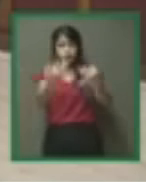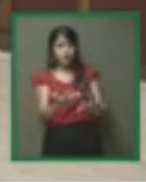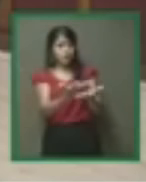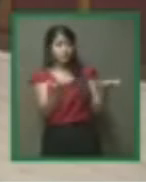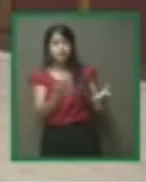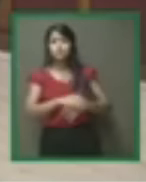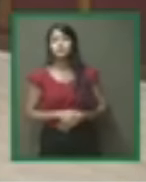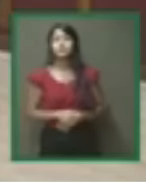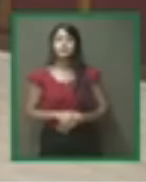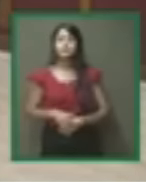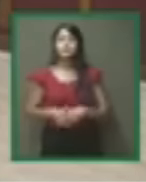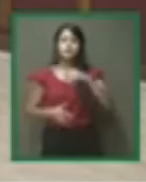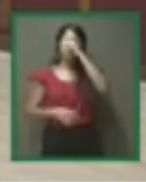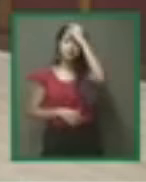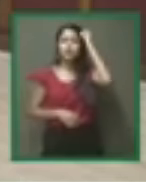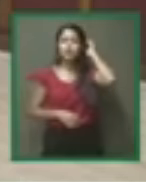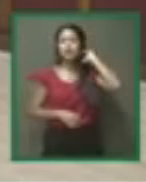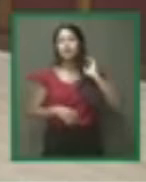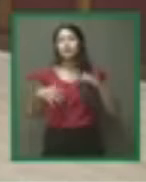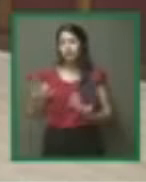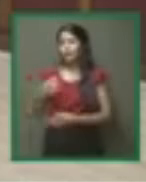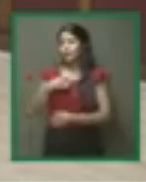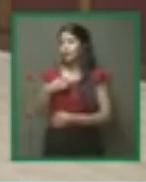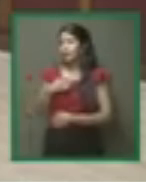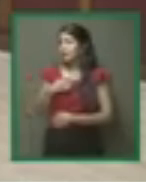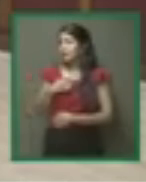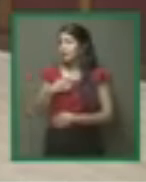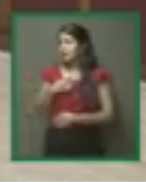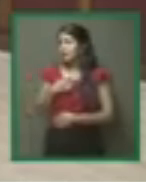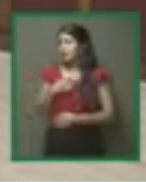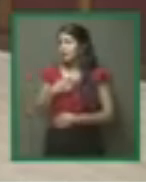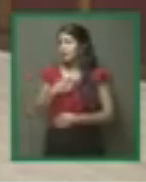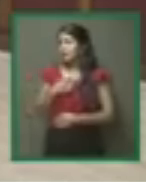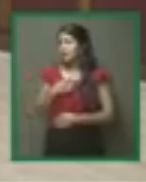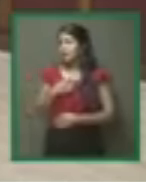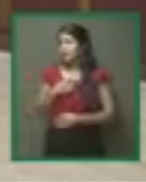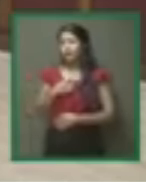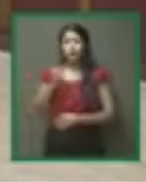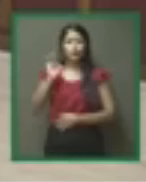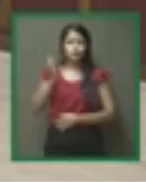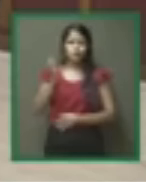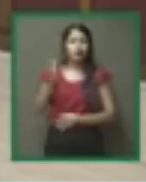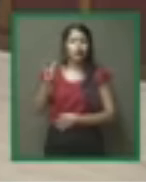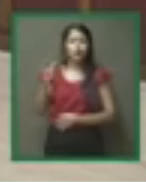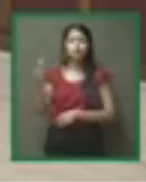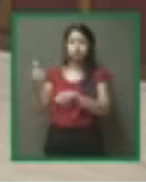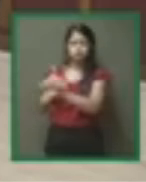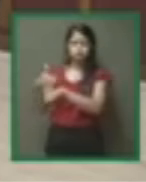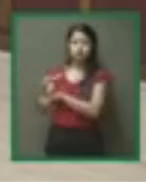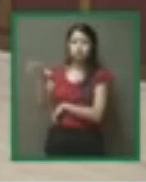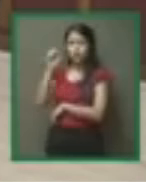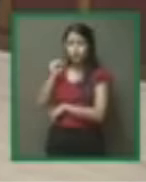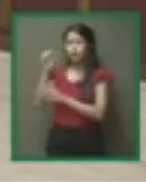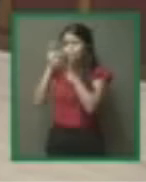jurados. É, eu ouvi, né, atentamente ao que as testemunhas disseram,